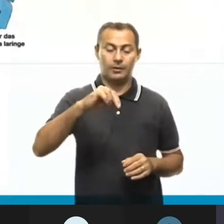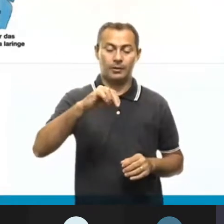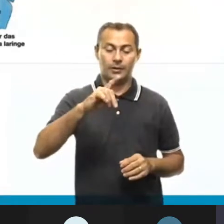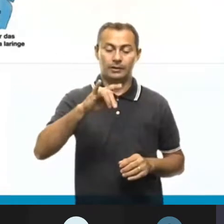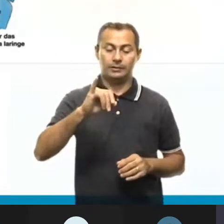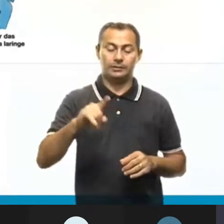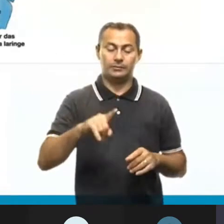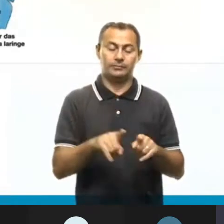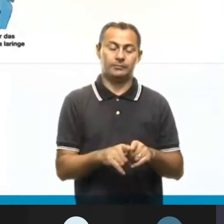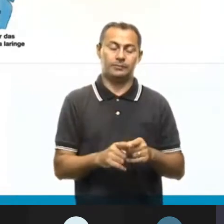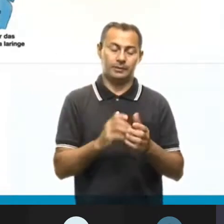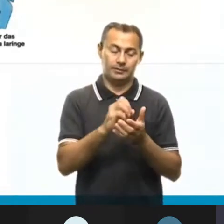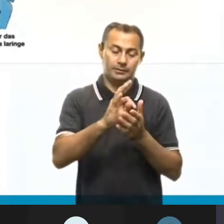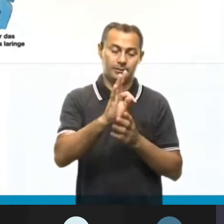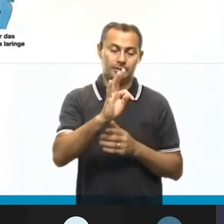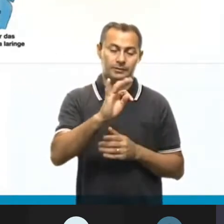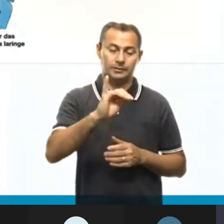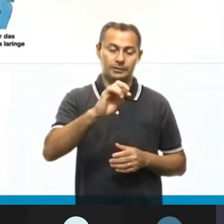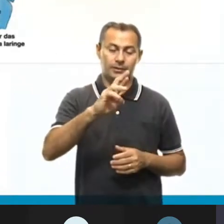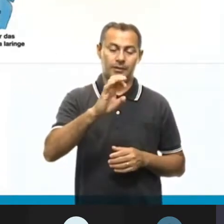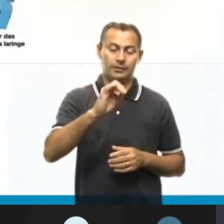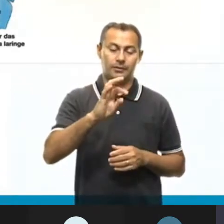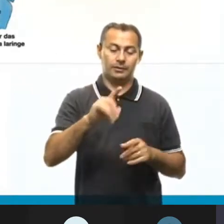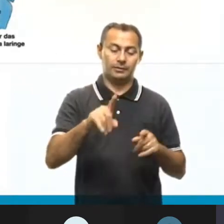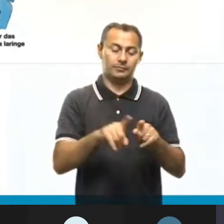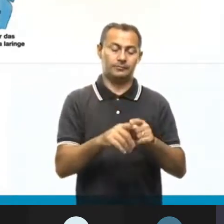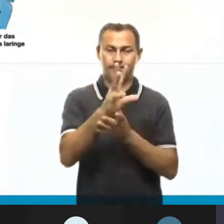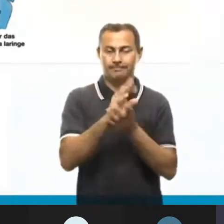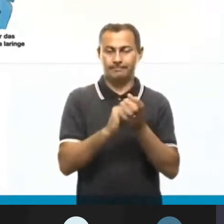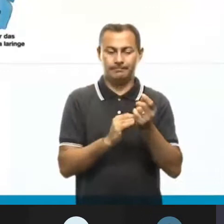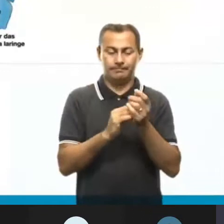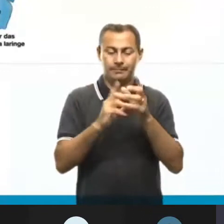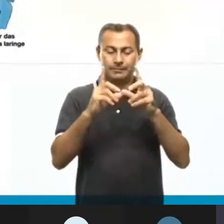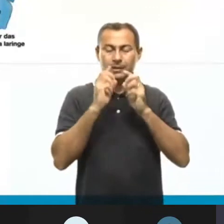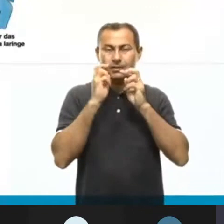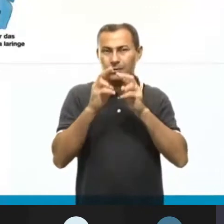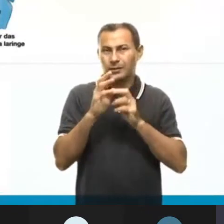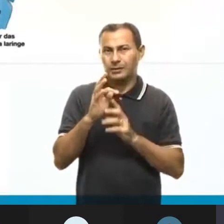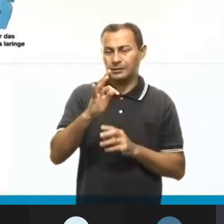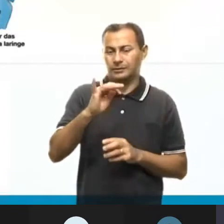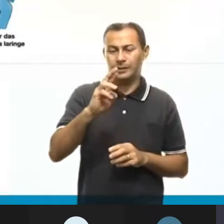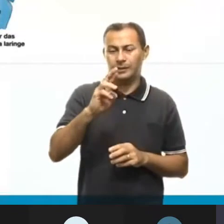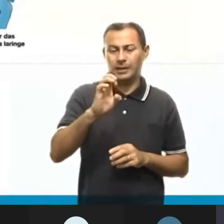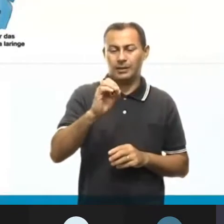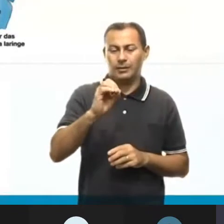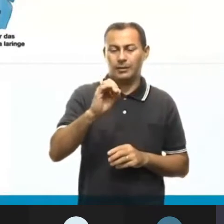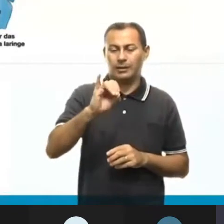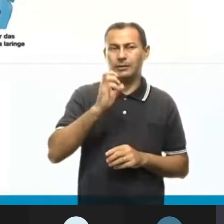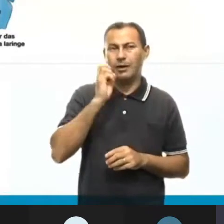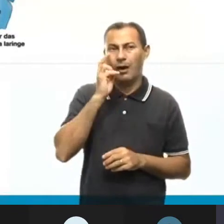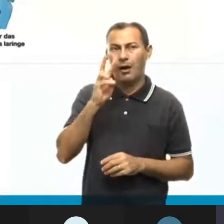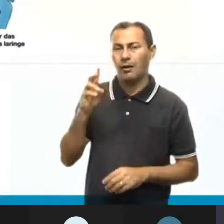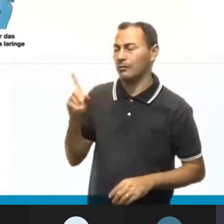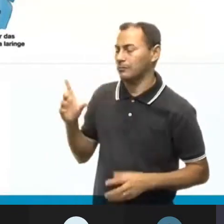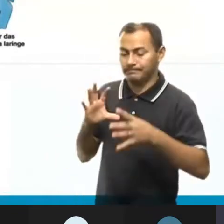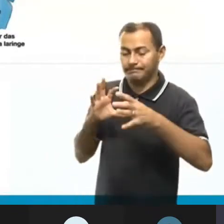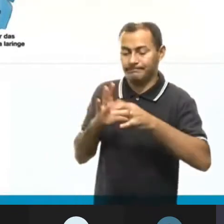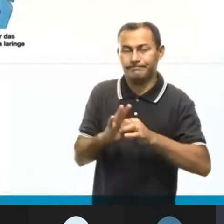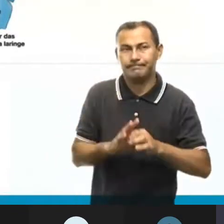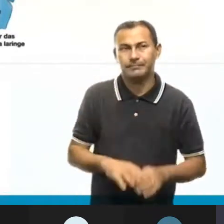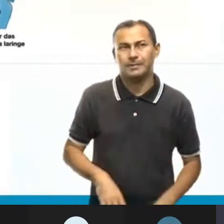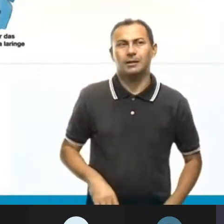ióide aqui na tireoide, desculpa. Esse ligamento ele é chamado de tireoídeo, tá? Tireoídeo,